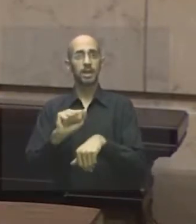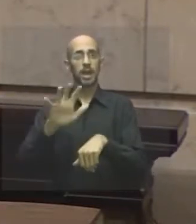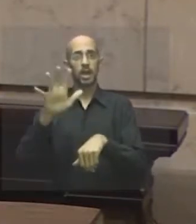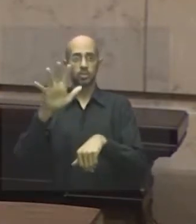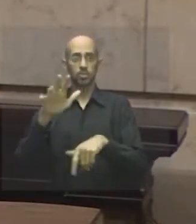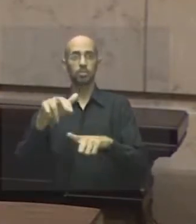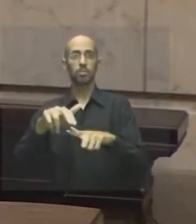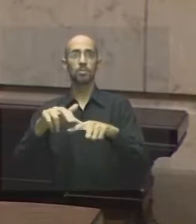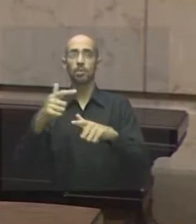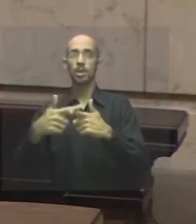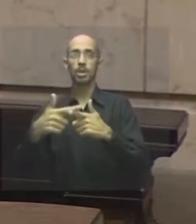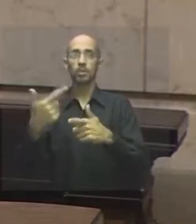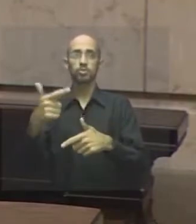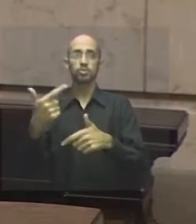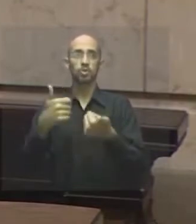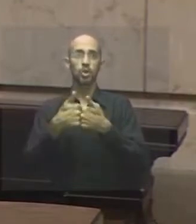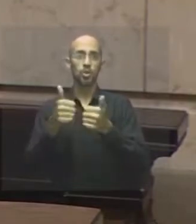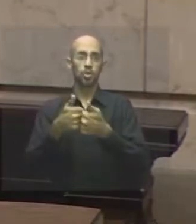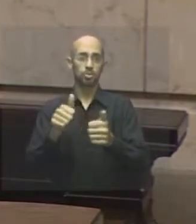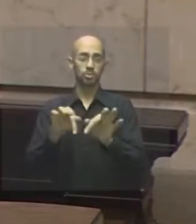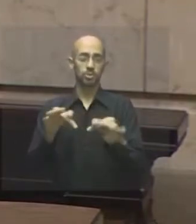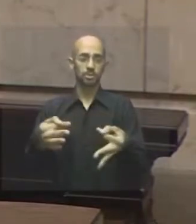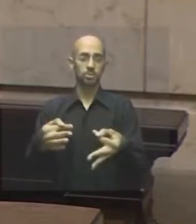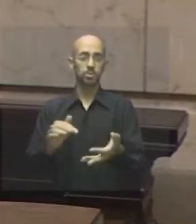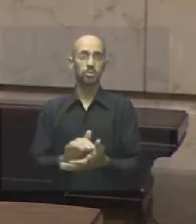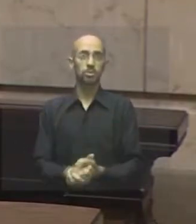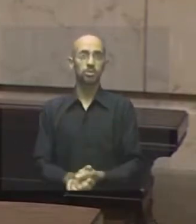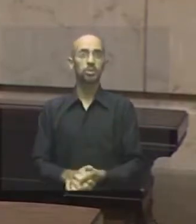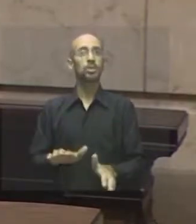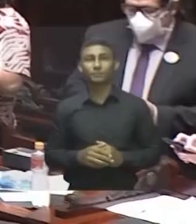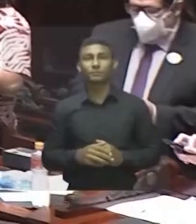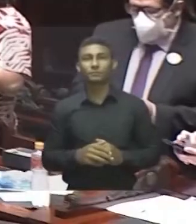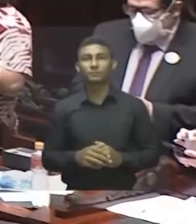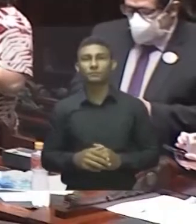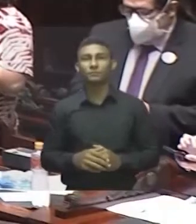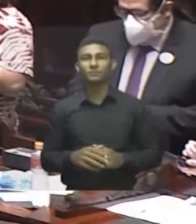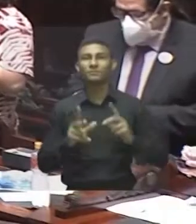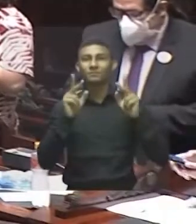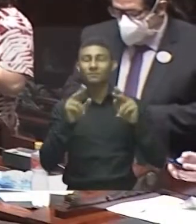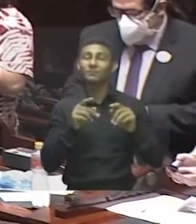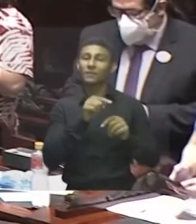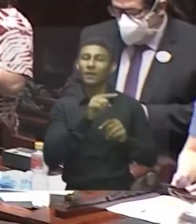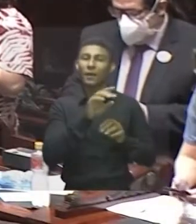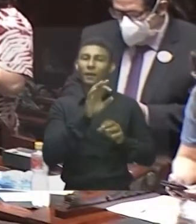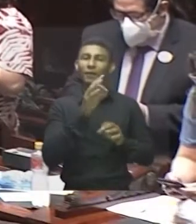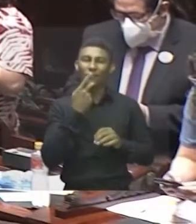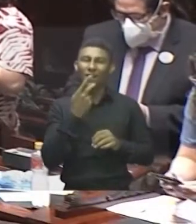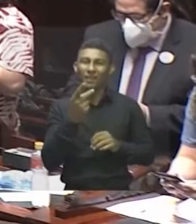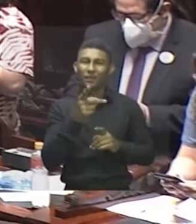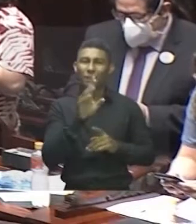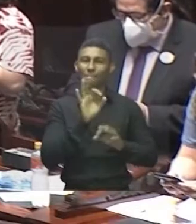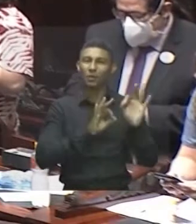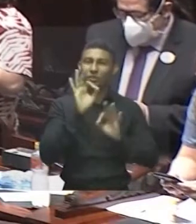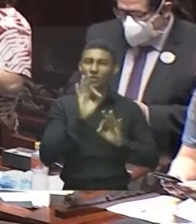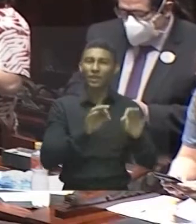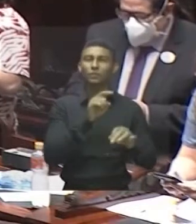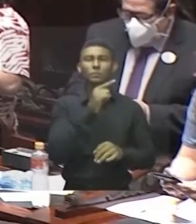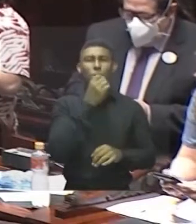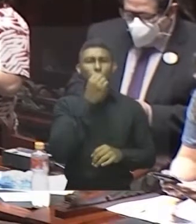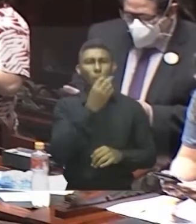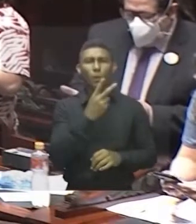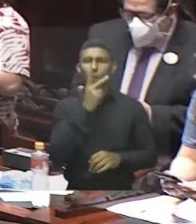de coisa. Por isso a gente faz emenda para ajustar aqui, ajustar ali. Isso é um projeto de coragem. Obrigado, hein? É um